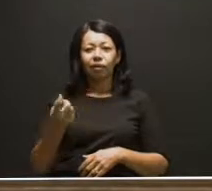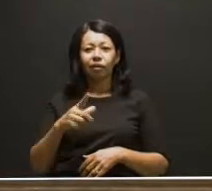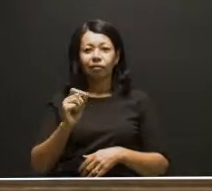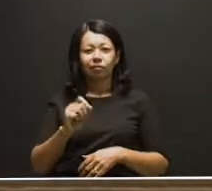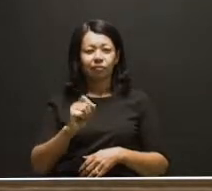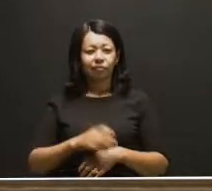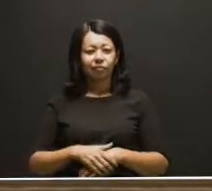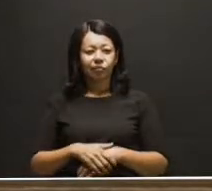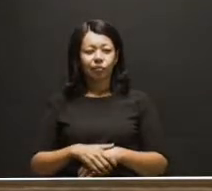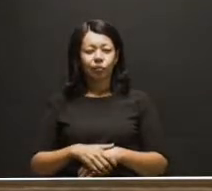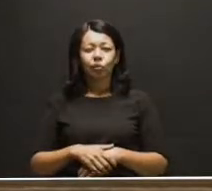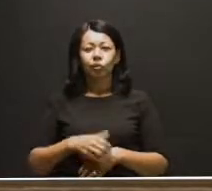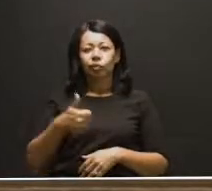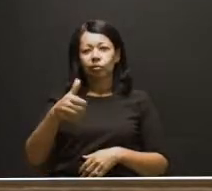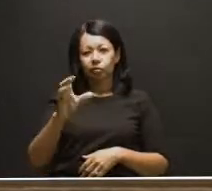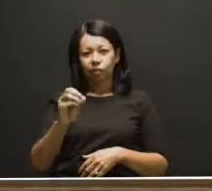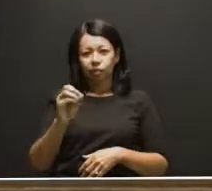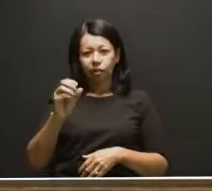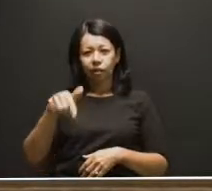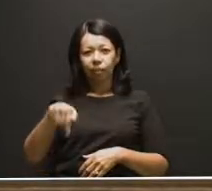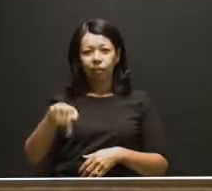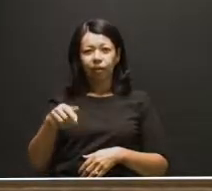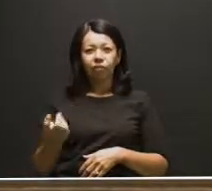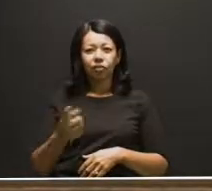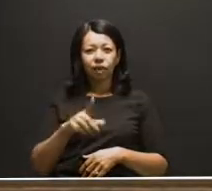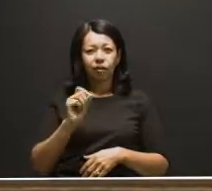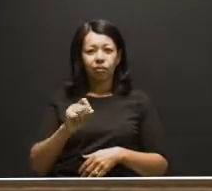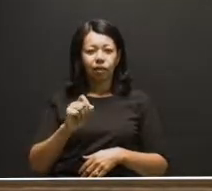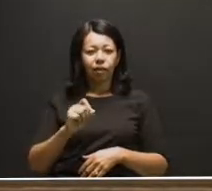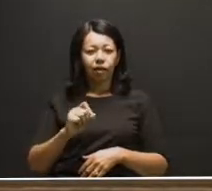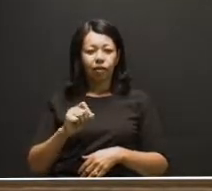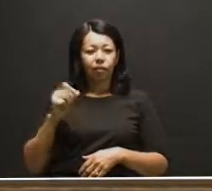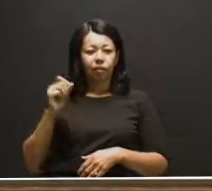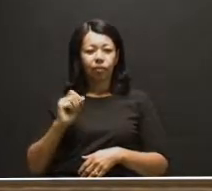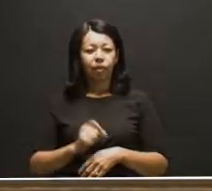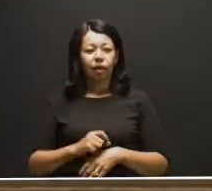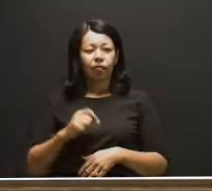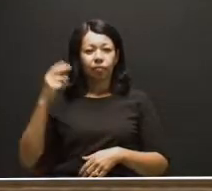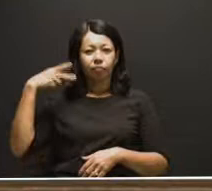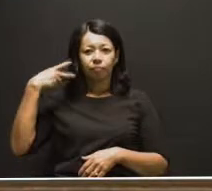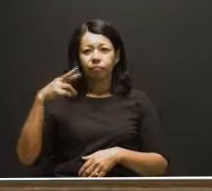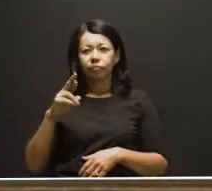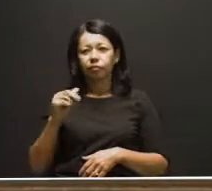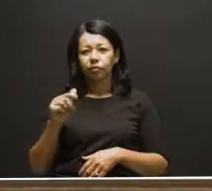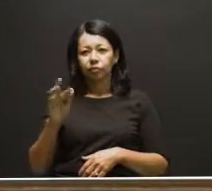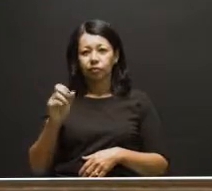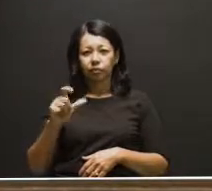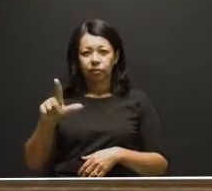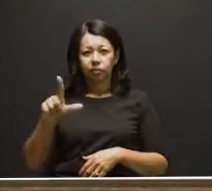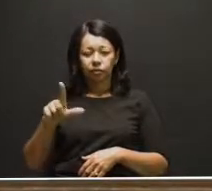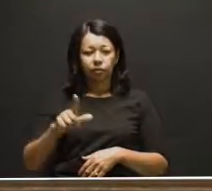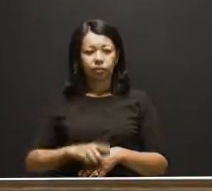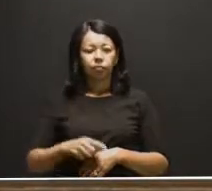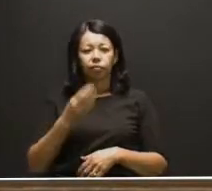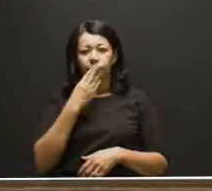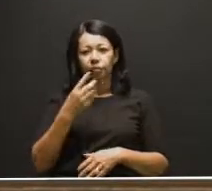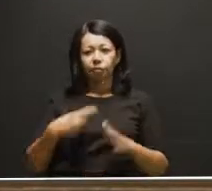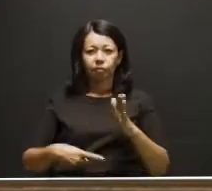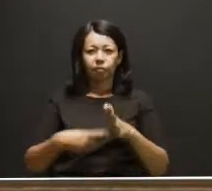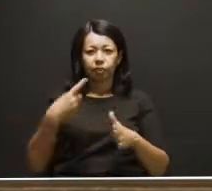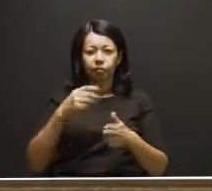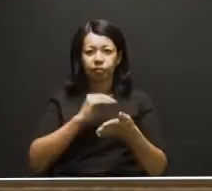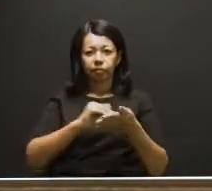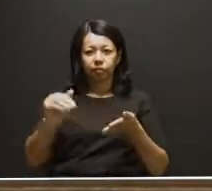lei número 107/2010 17 autoria vereador rafael de souza villar solicito ao senhor